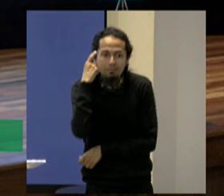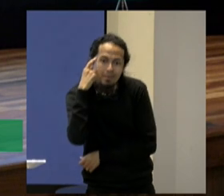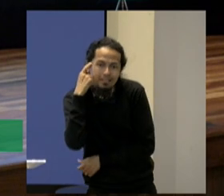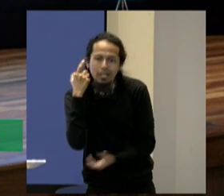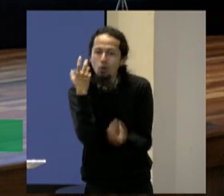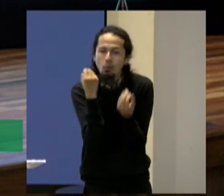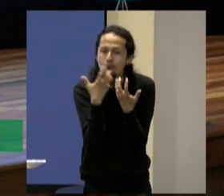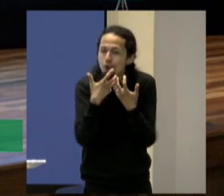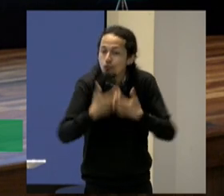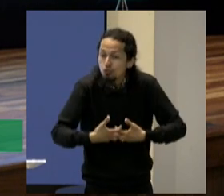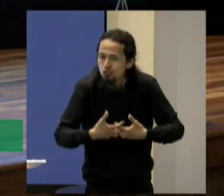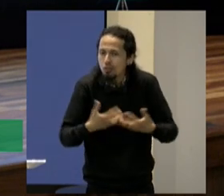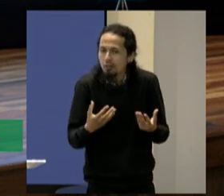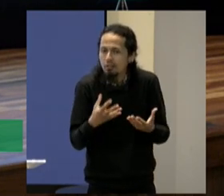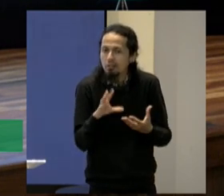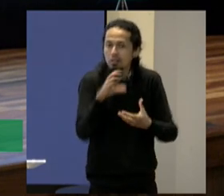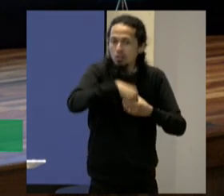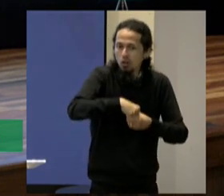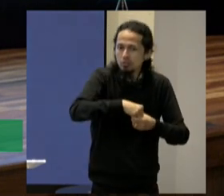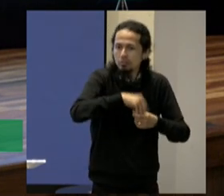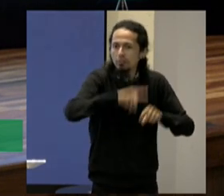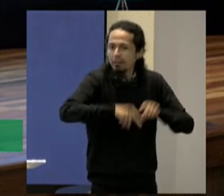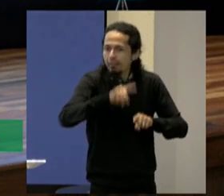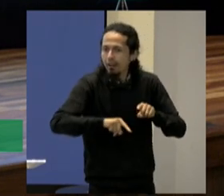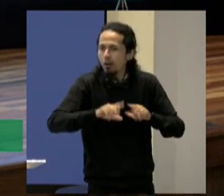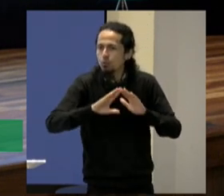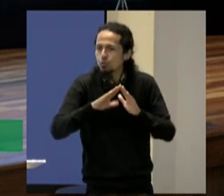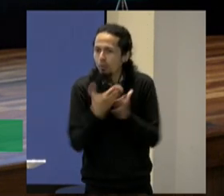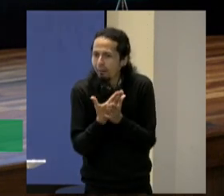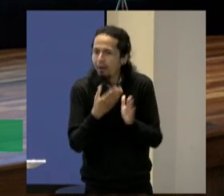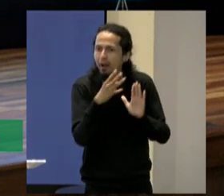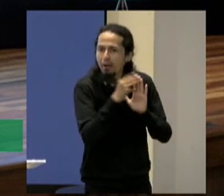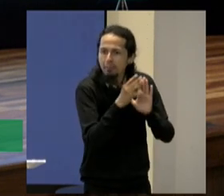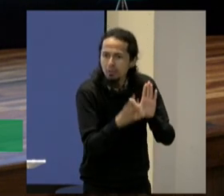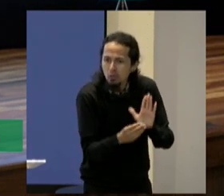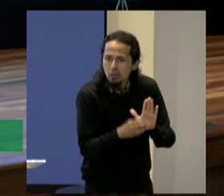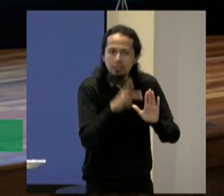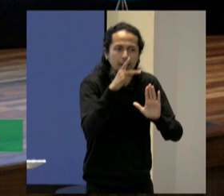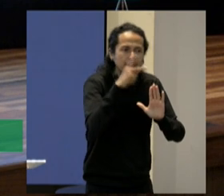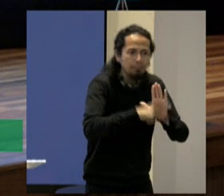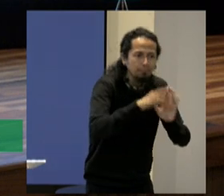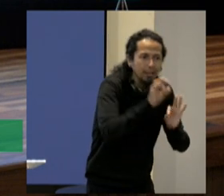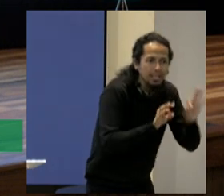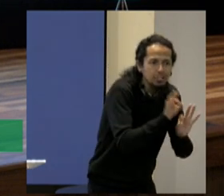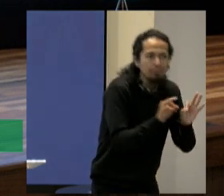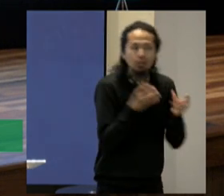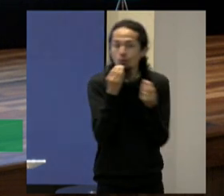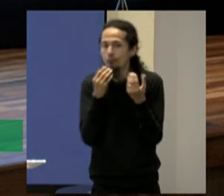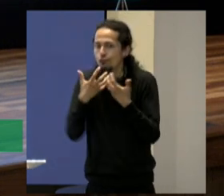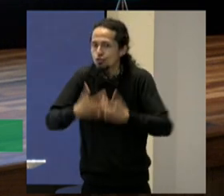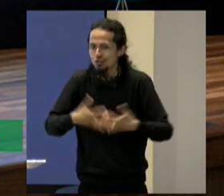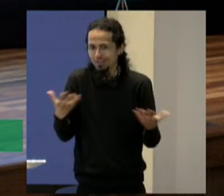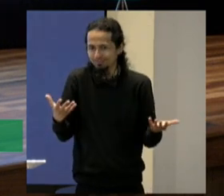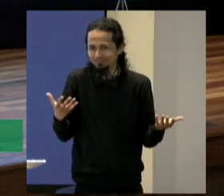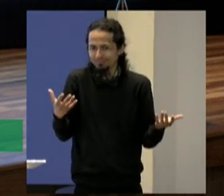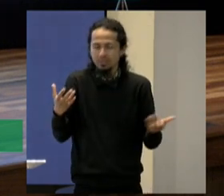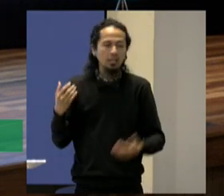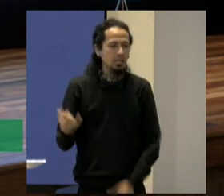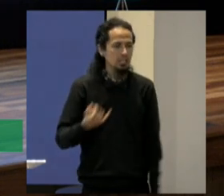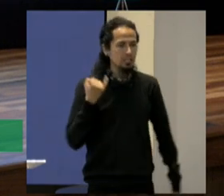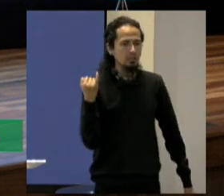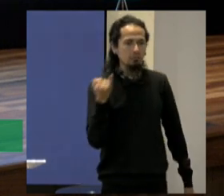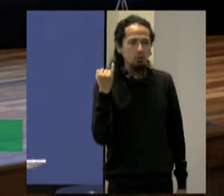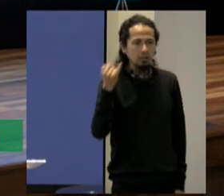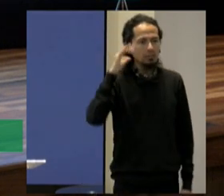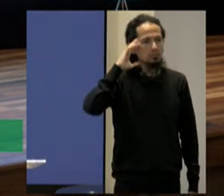né? Nos nossos livros didáticos, como isso aparece? Então, foi extremamente importante a conversa com ela. Com a professora doutora Patrícia